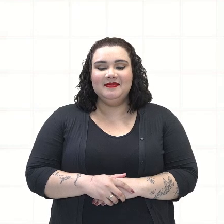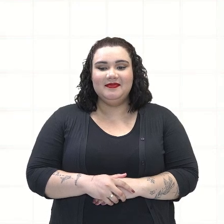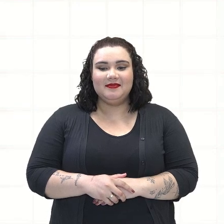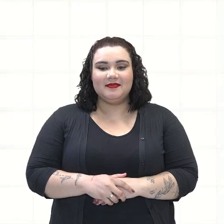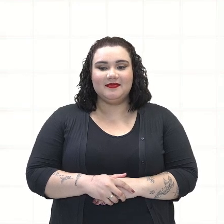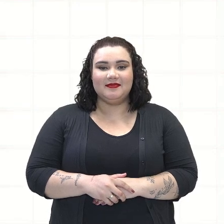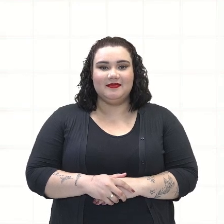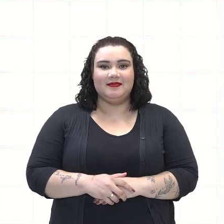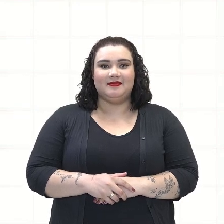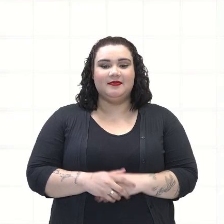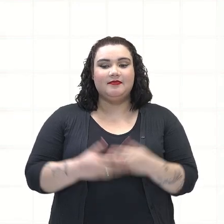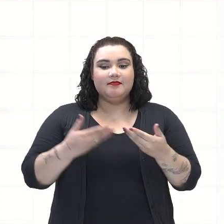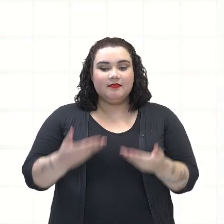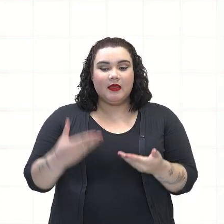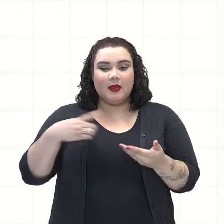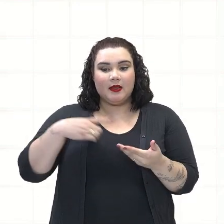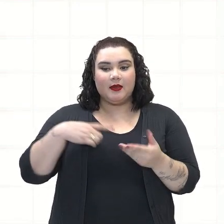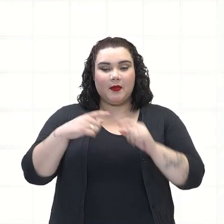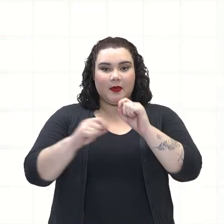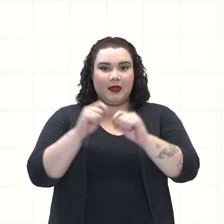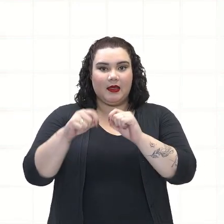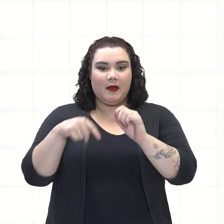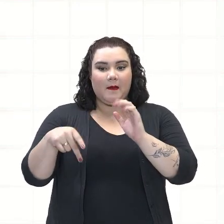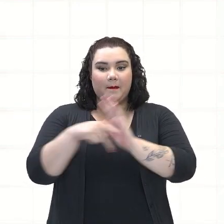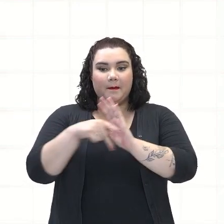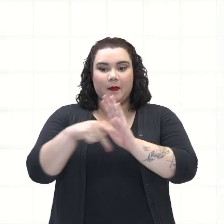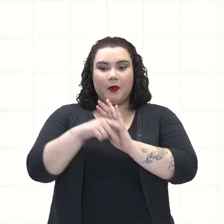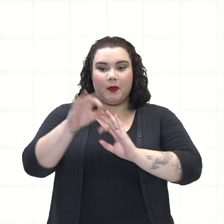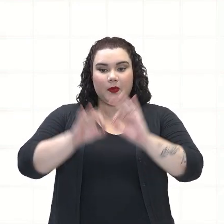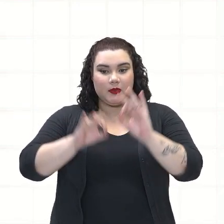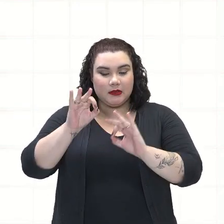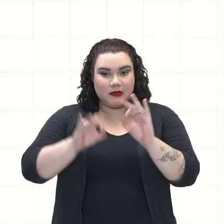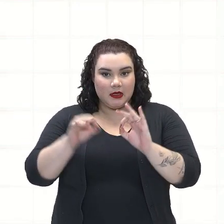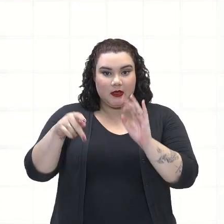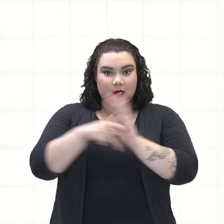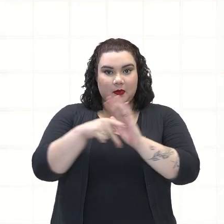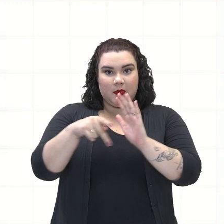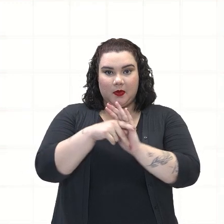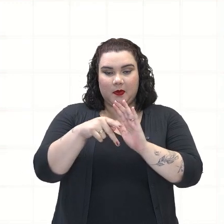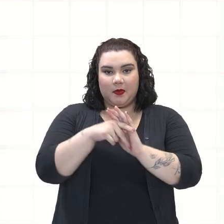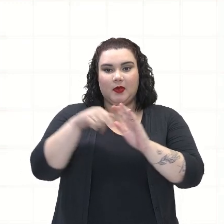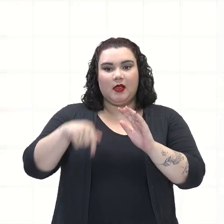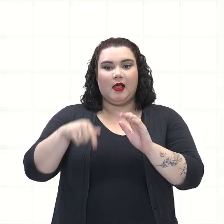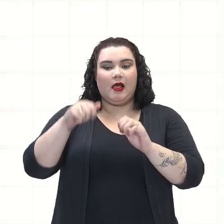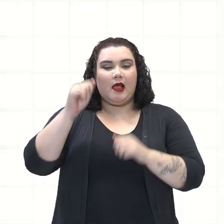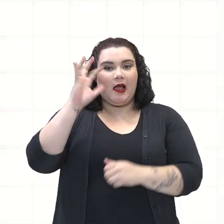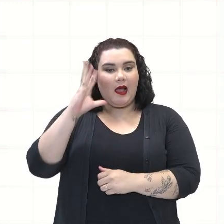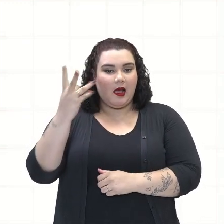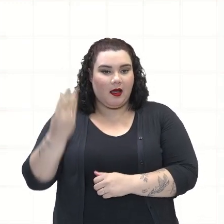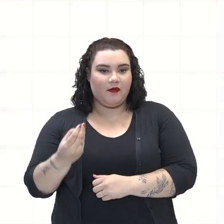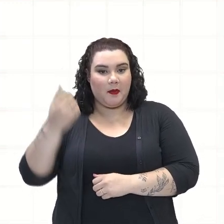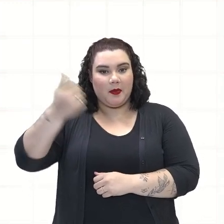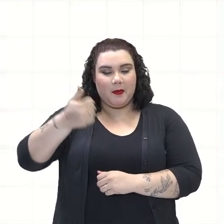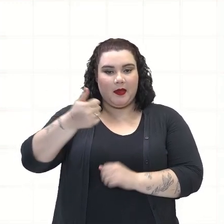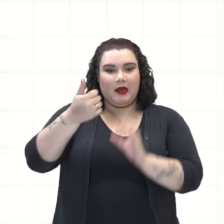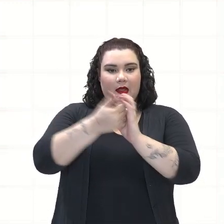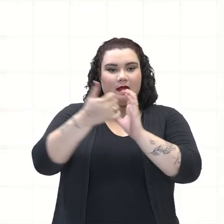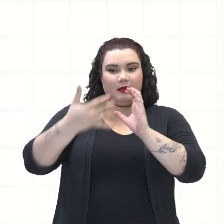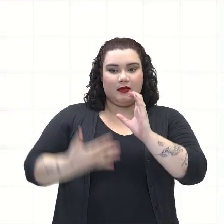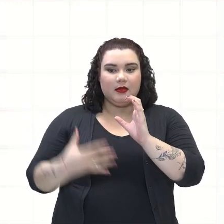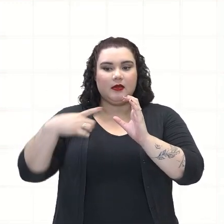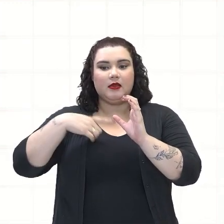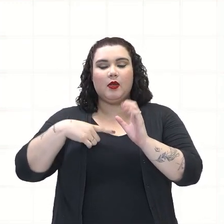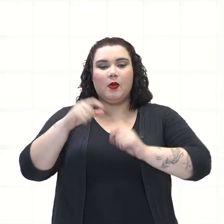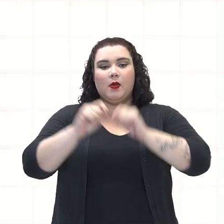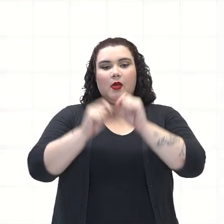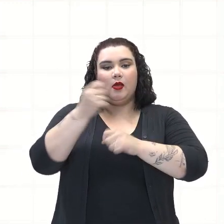retardatária, certo? Isso porque o processo de industrialização dentro do continente africano vai ocorrer a partir de 1950